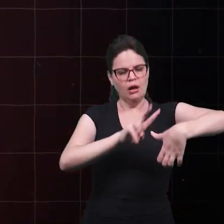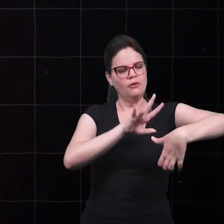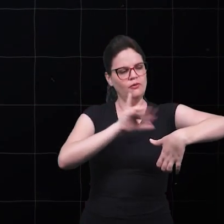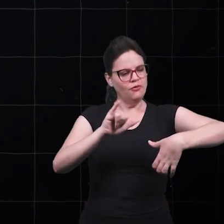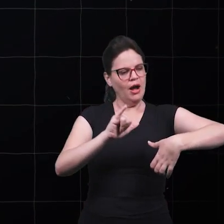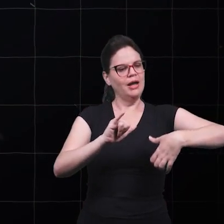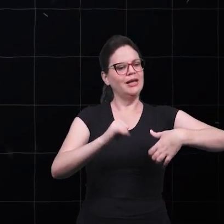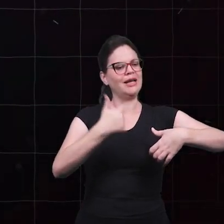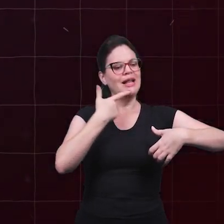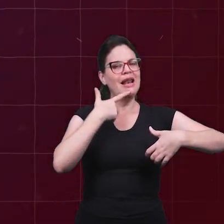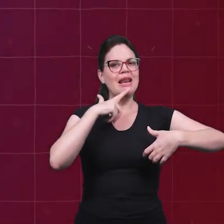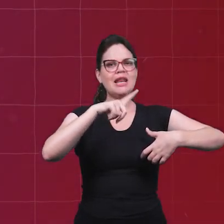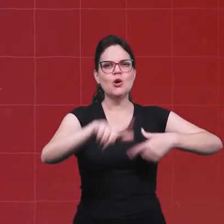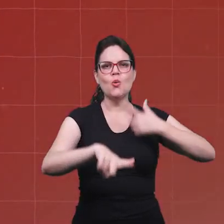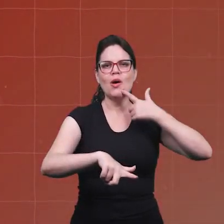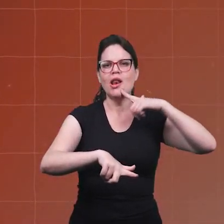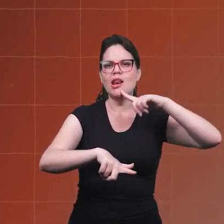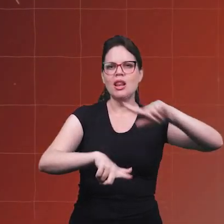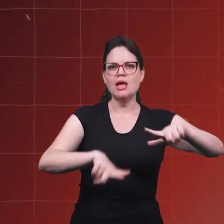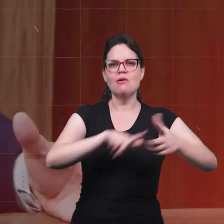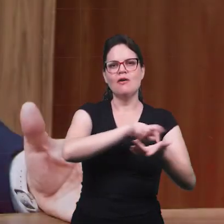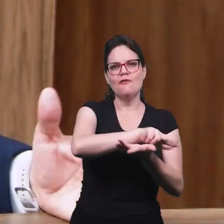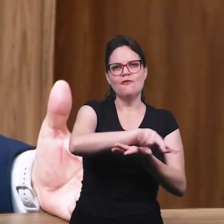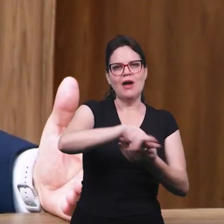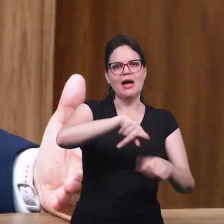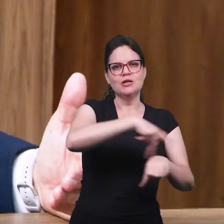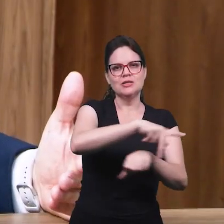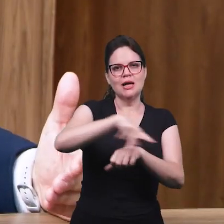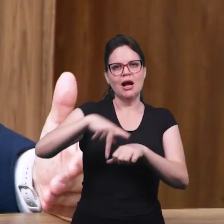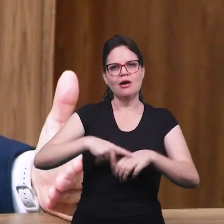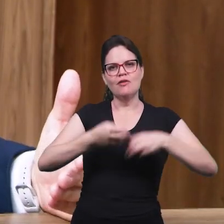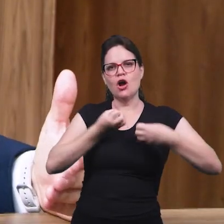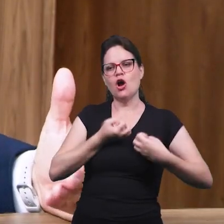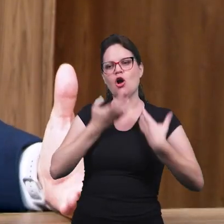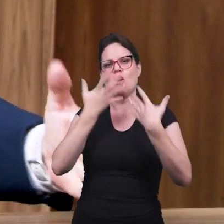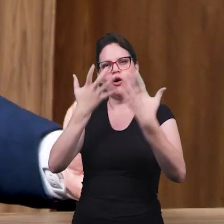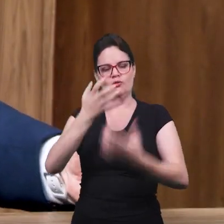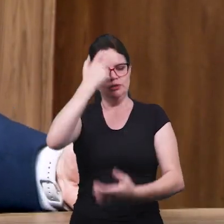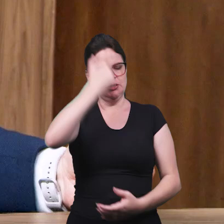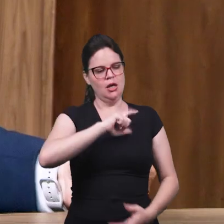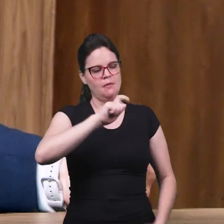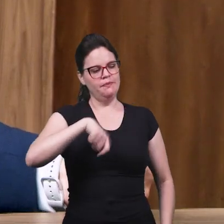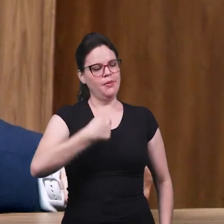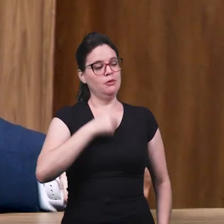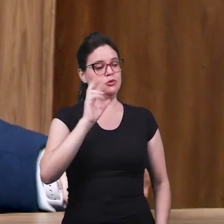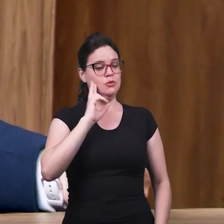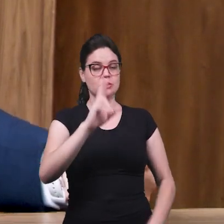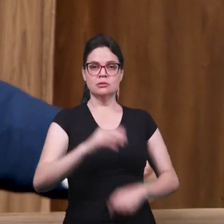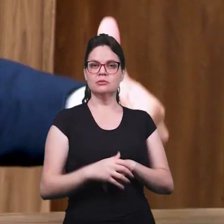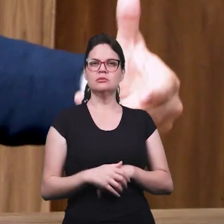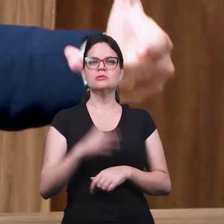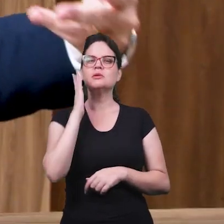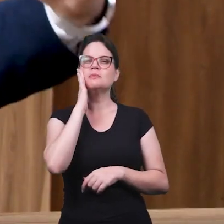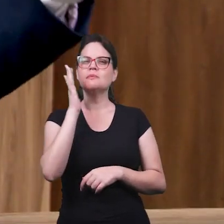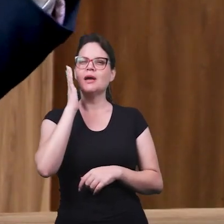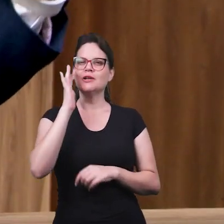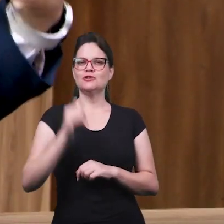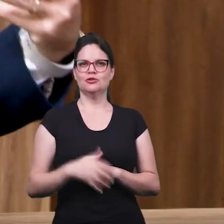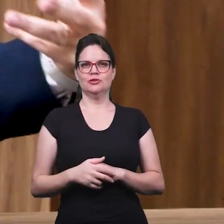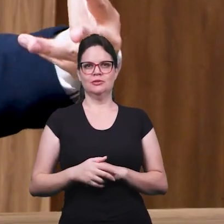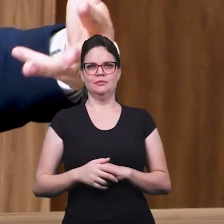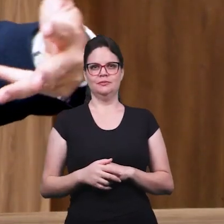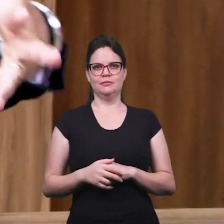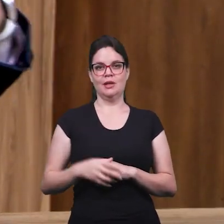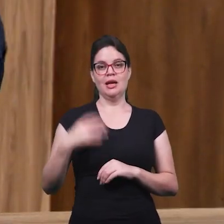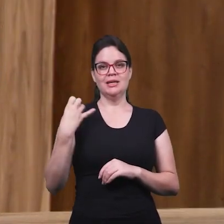toda língua confessará a Deus. E muitas vezes nós podemos até pensar assim, né? Como é que vai ser, né? Talvez tempos